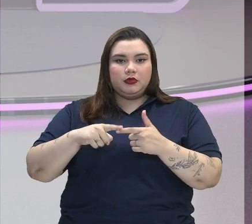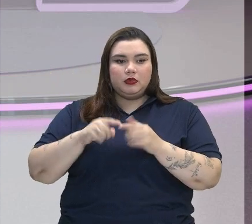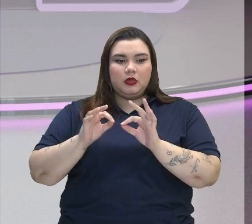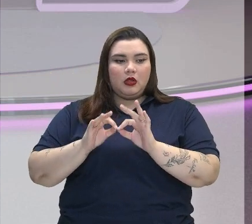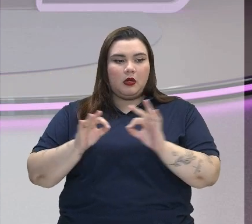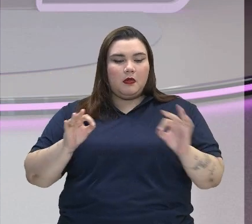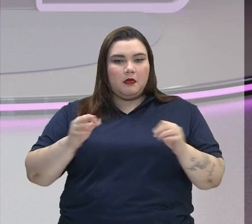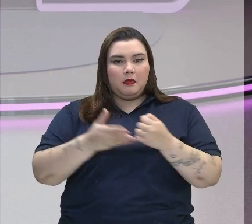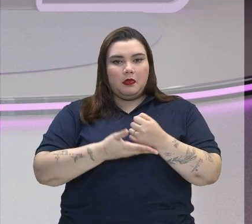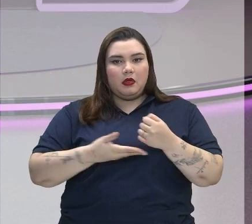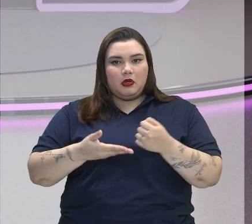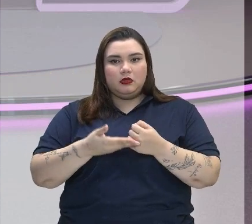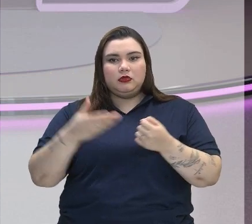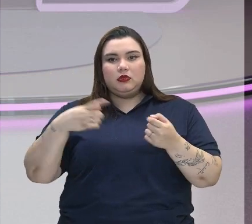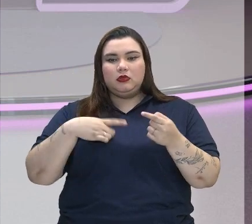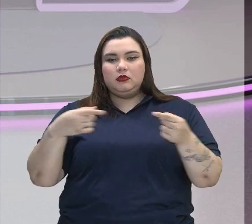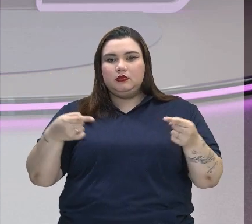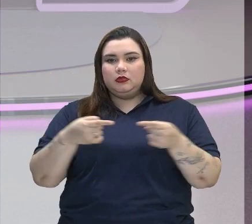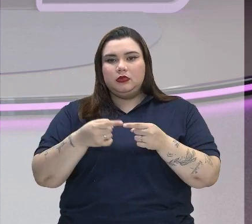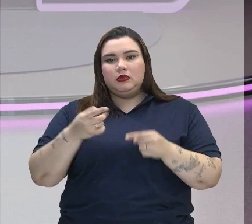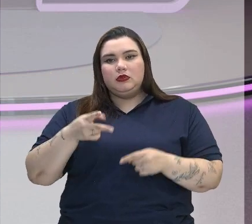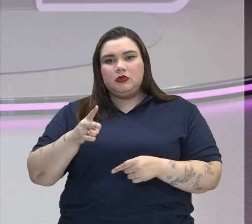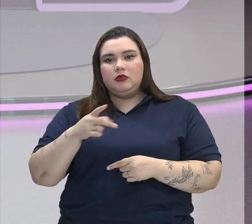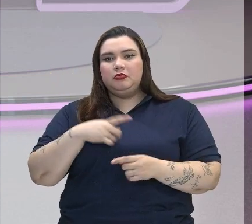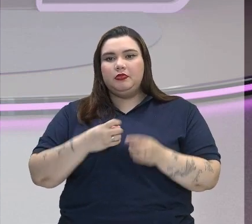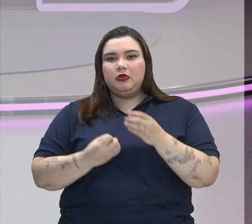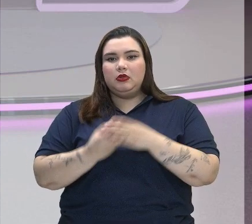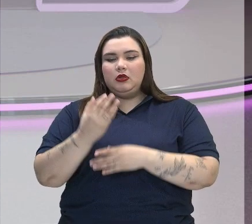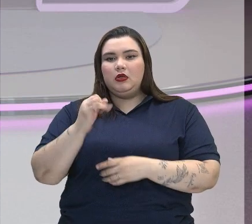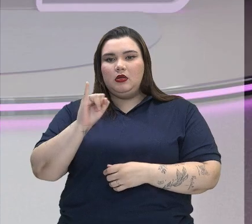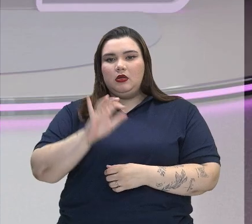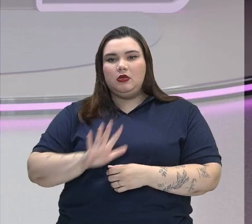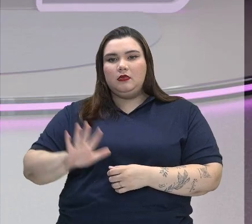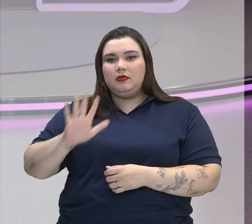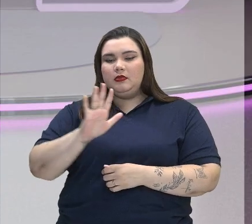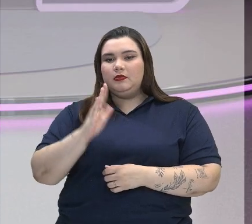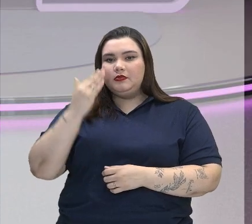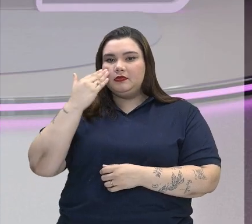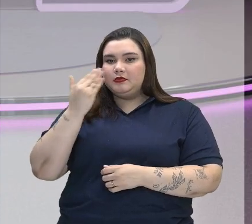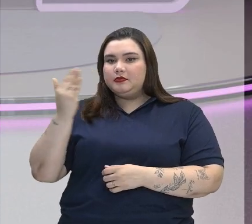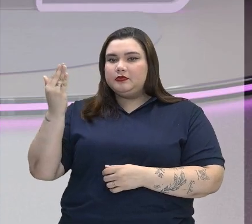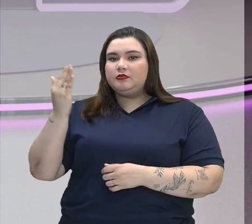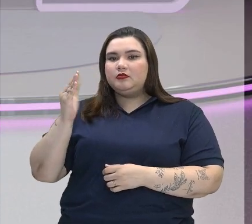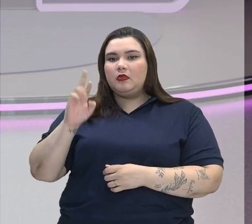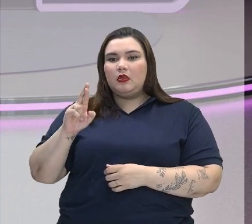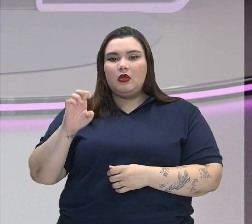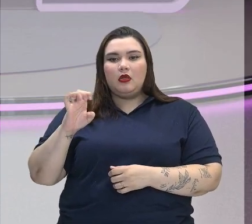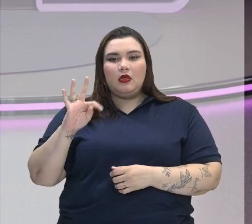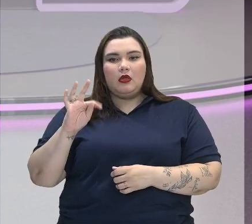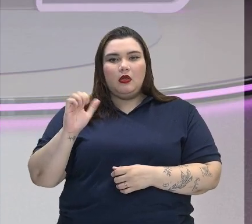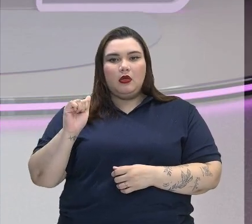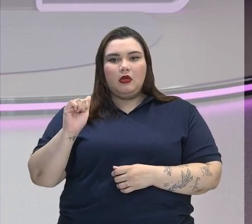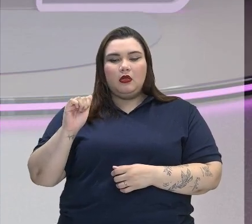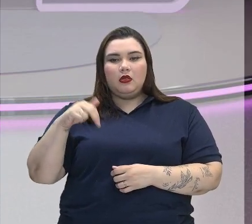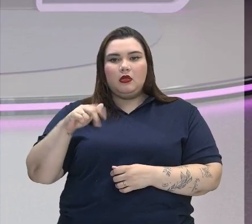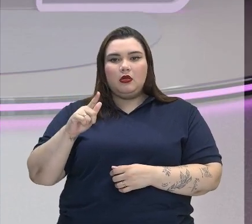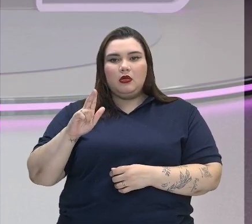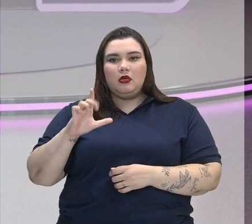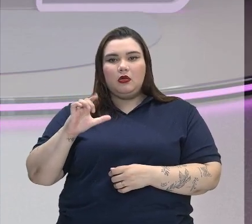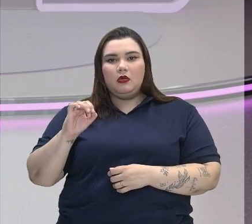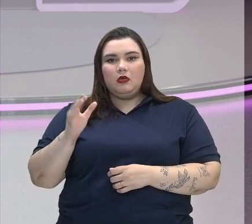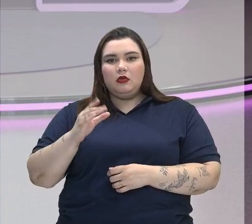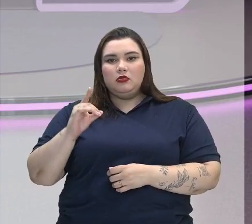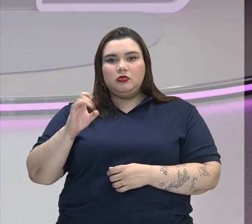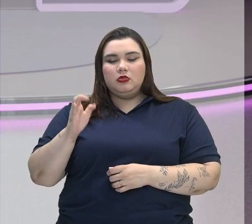e assim por diante. Fazendo isso sempre, o que acontece? Nós teremos aí o famoso retângulo de ouro. Então, quando